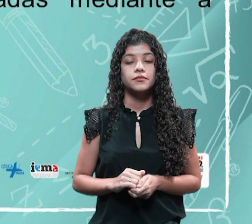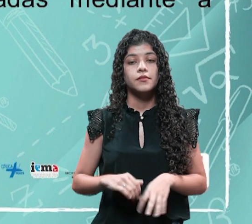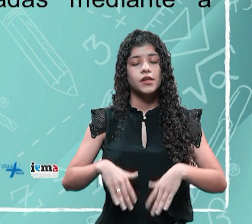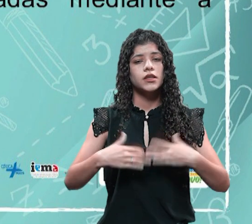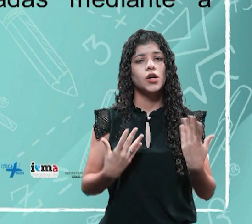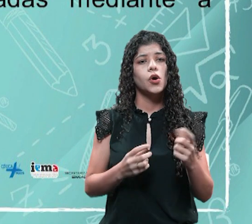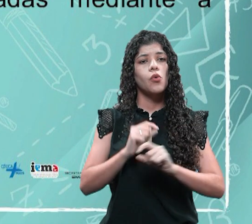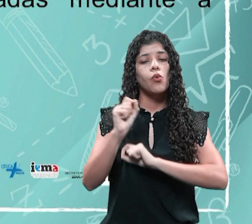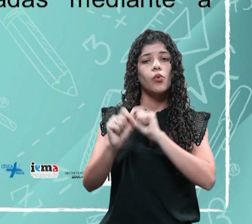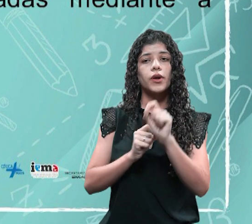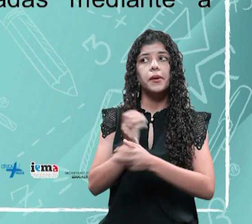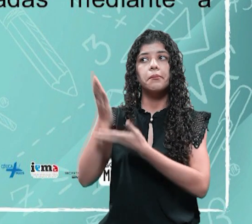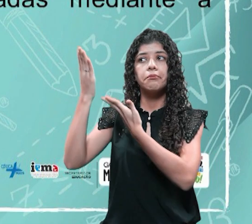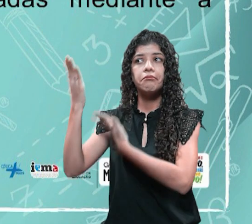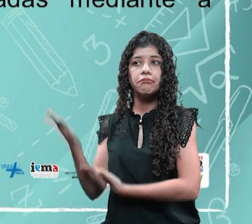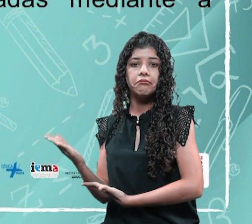o